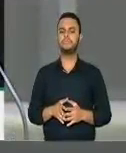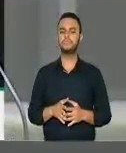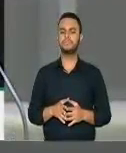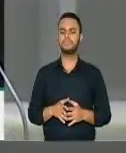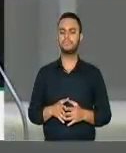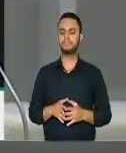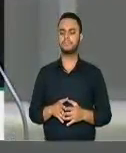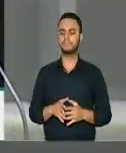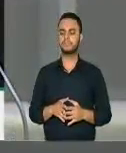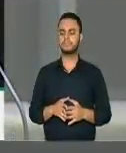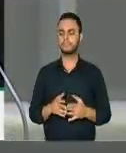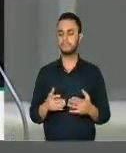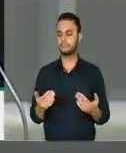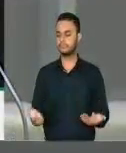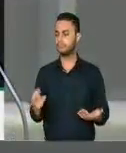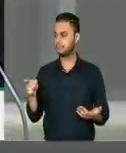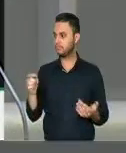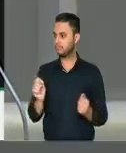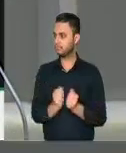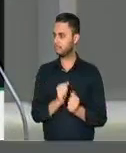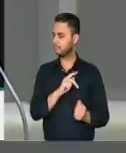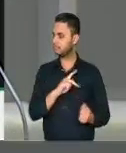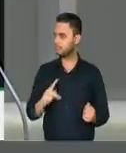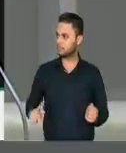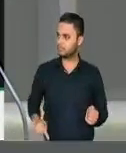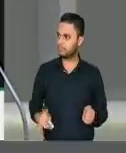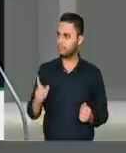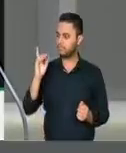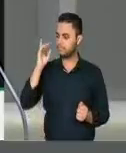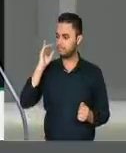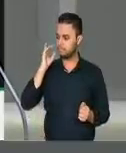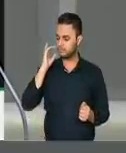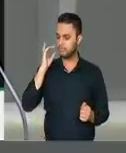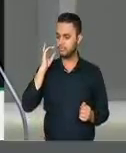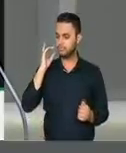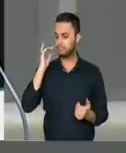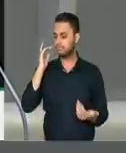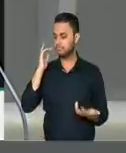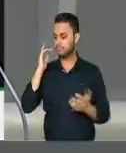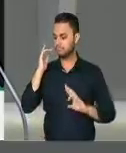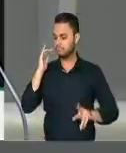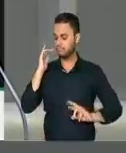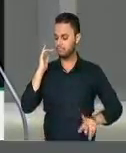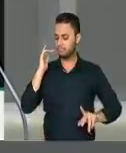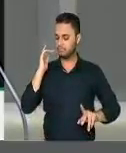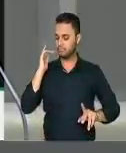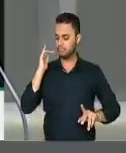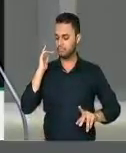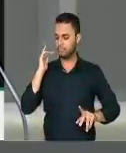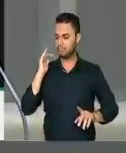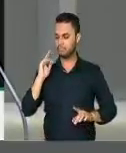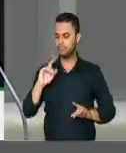à frente da presidência da República. Boa parte